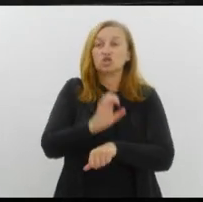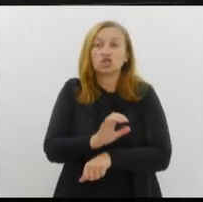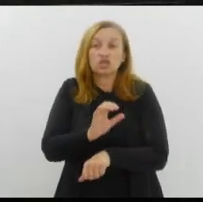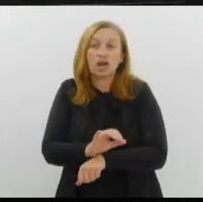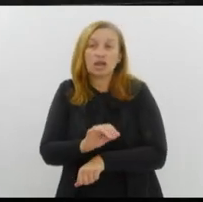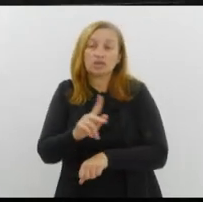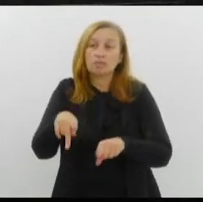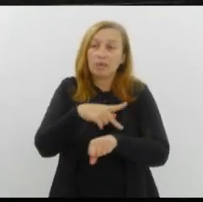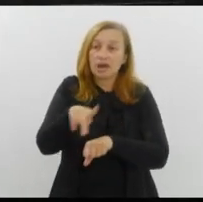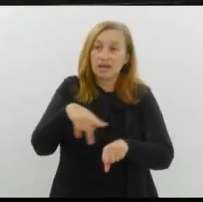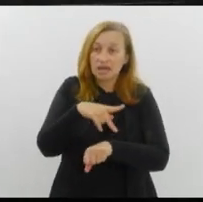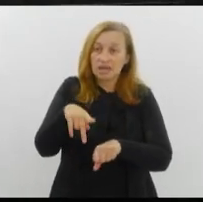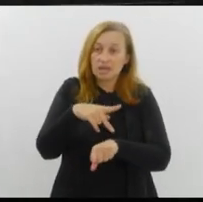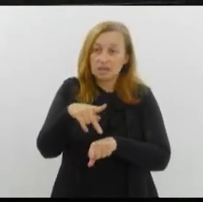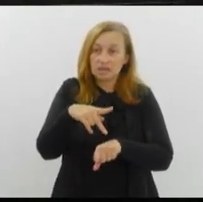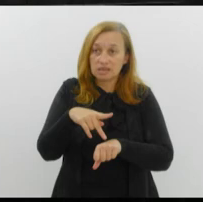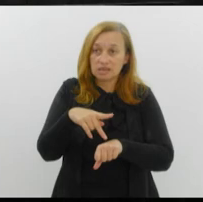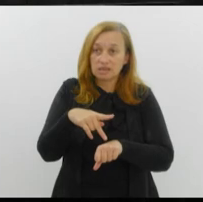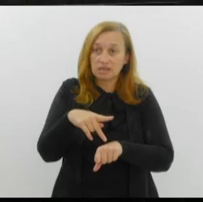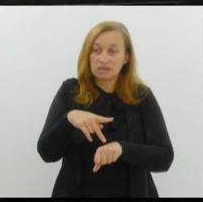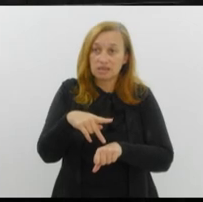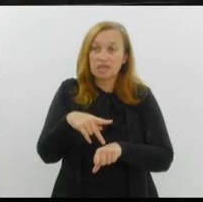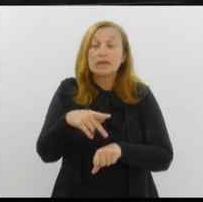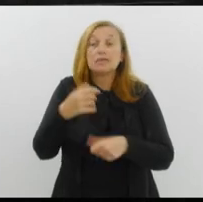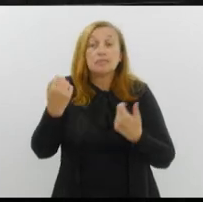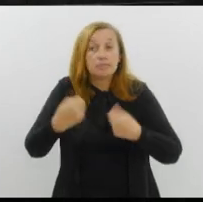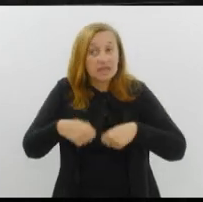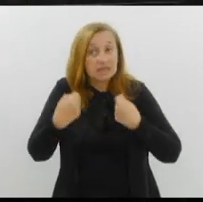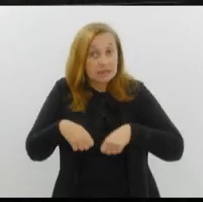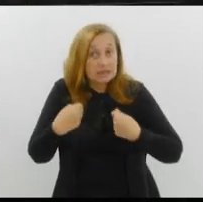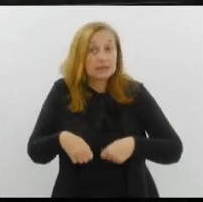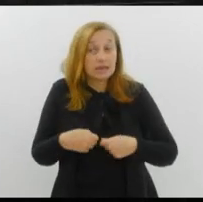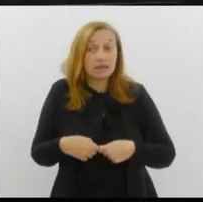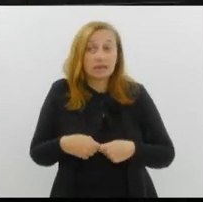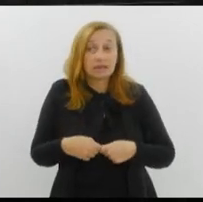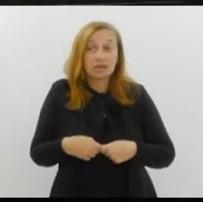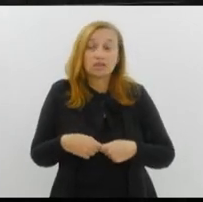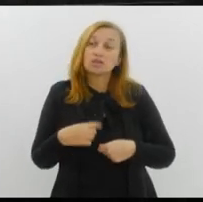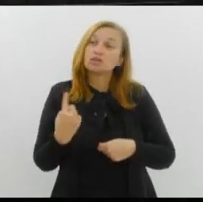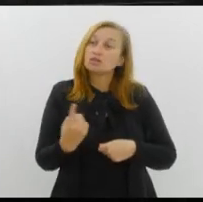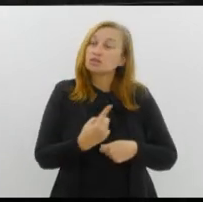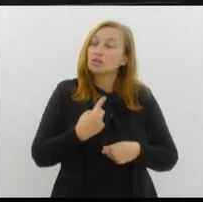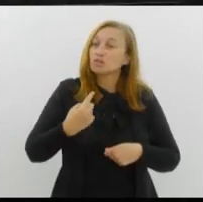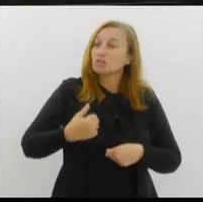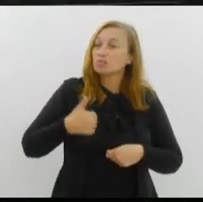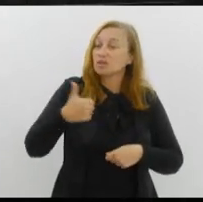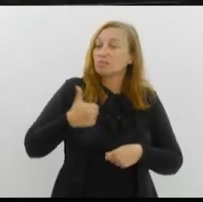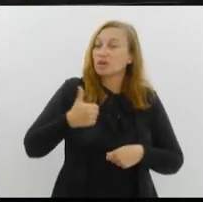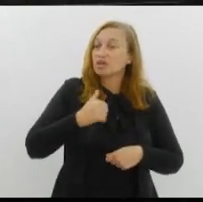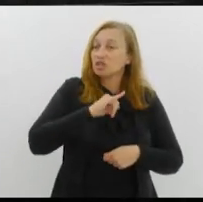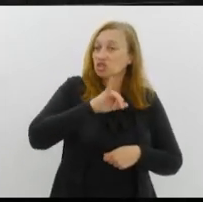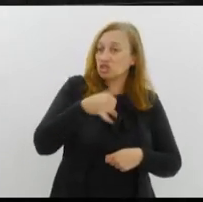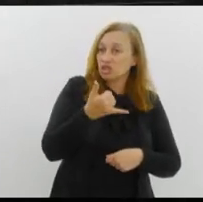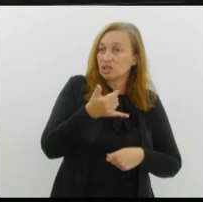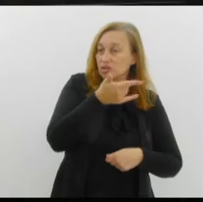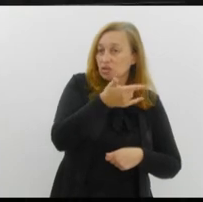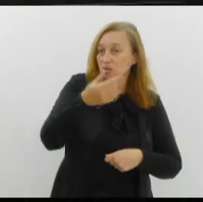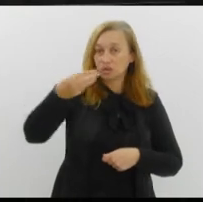era necessário que retroagíssemos a 1º de janeiro de